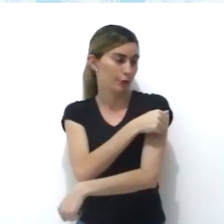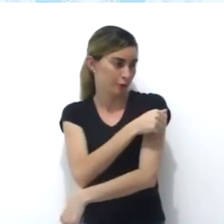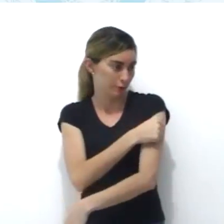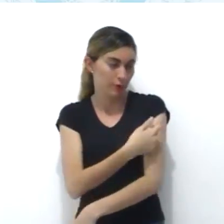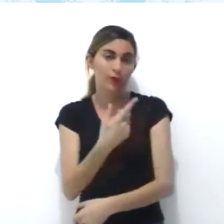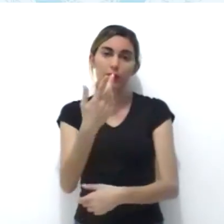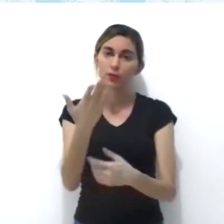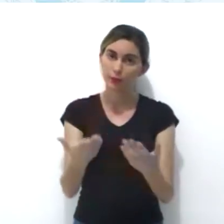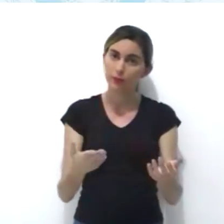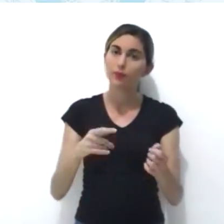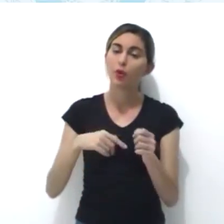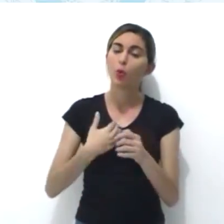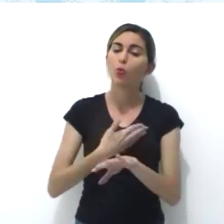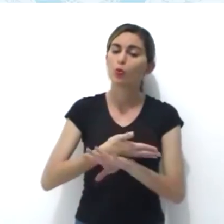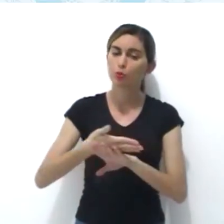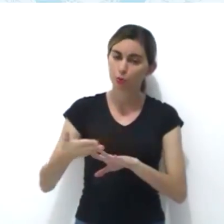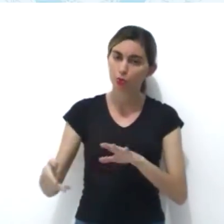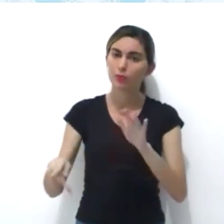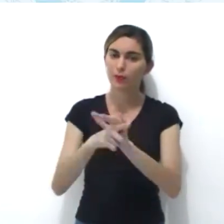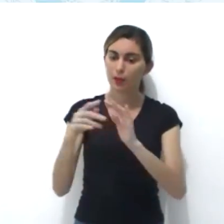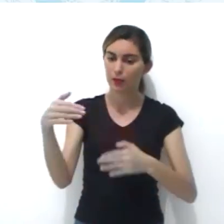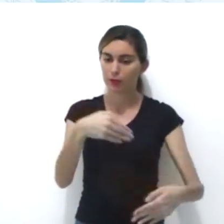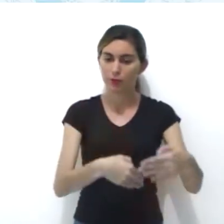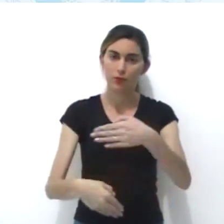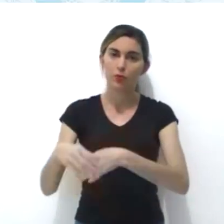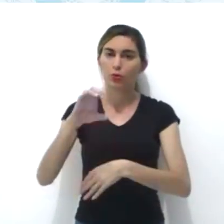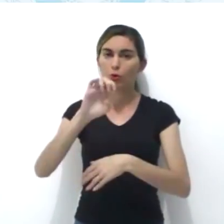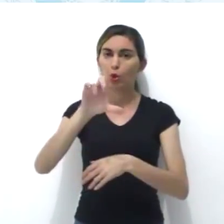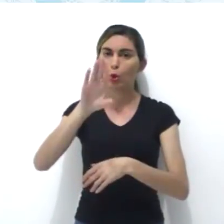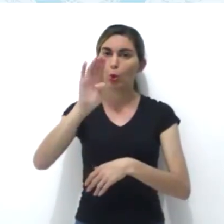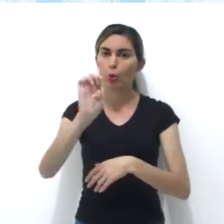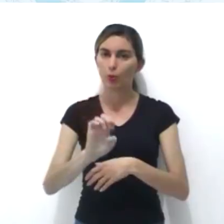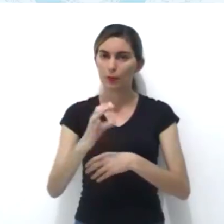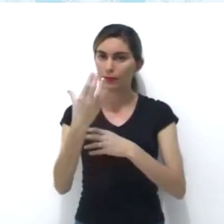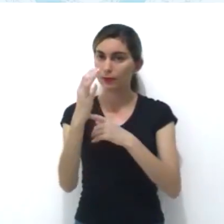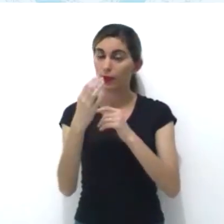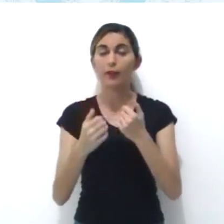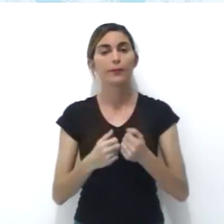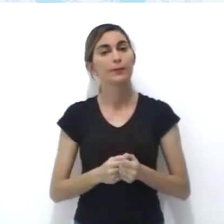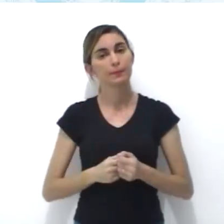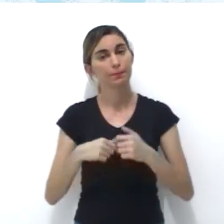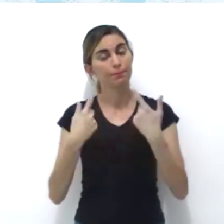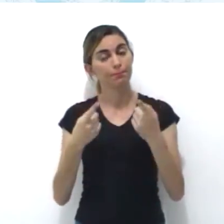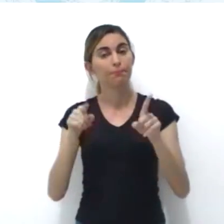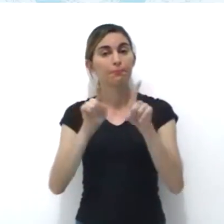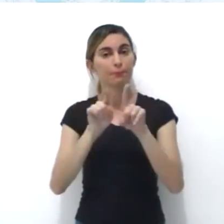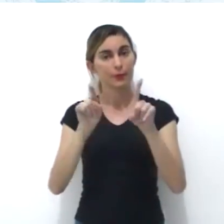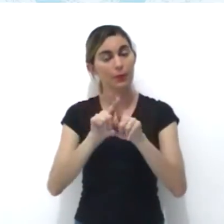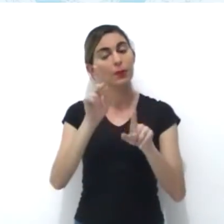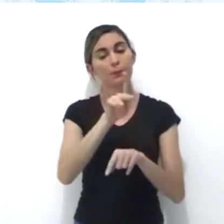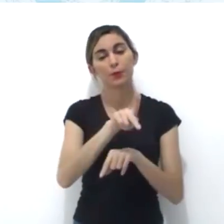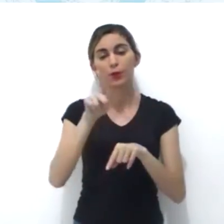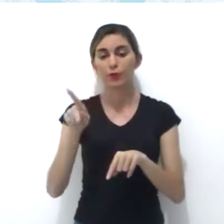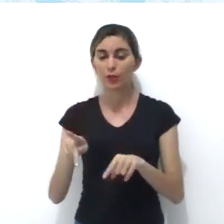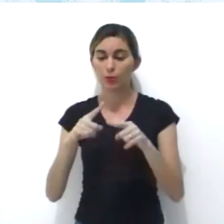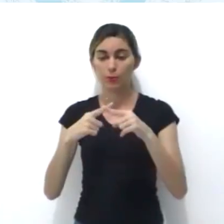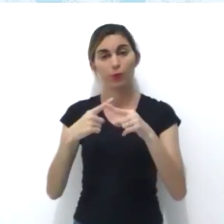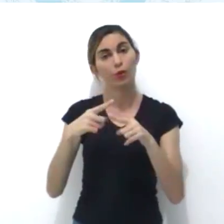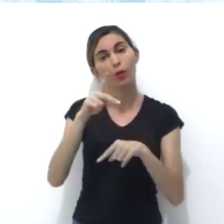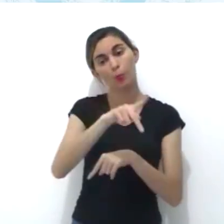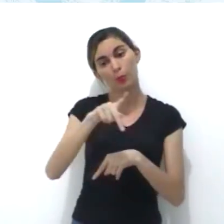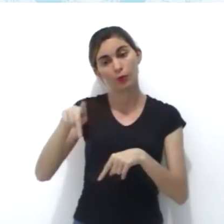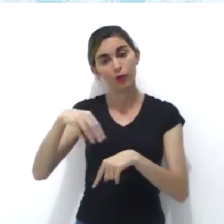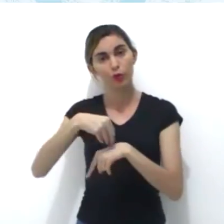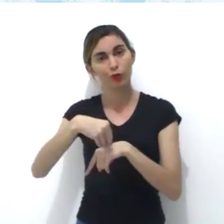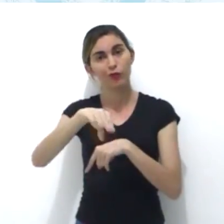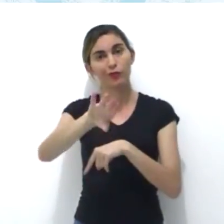esses alunos que costumeiramente fazem parte do clube de ciências, que podem formar um clube de ciências. E aí também vai estar o professor, porque